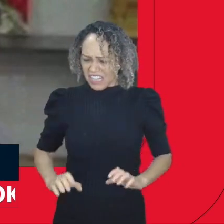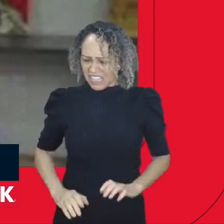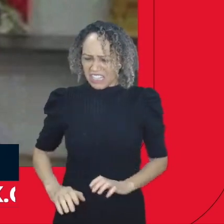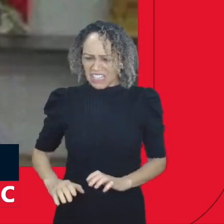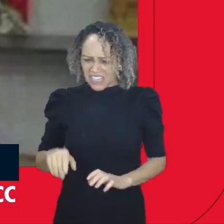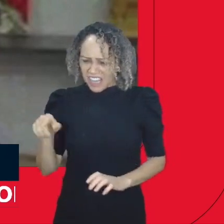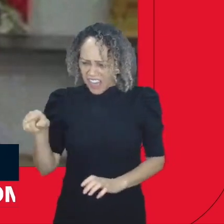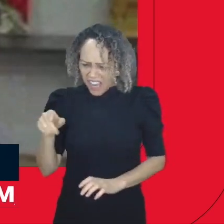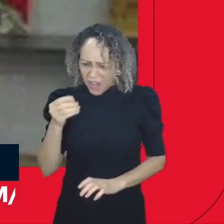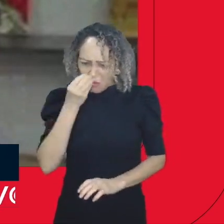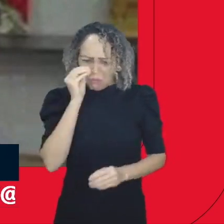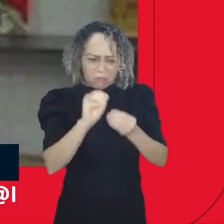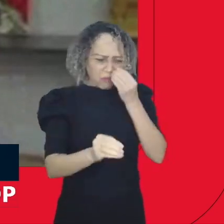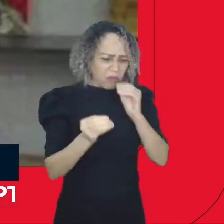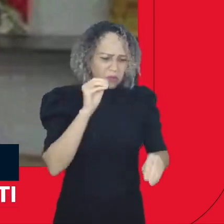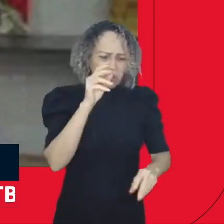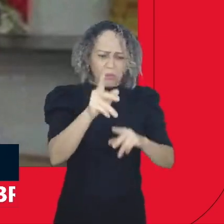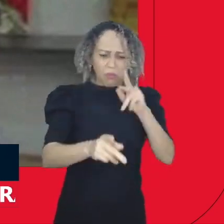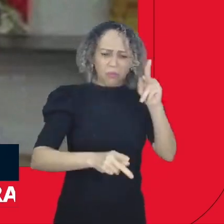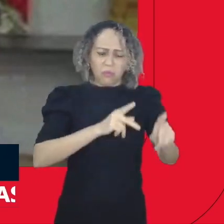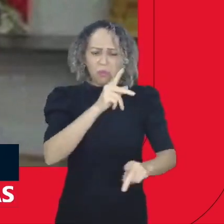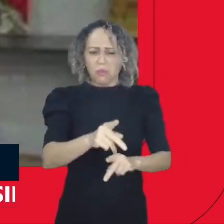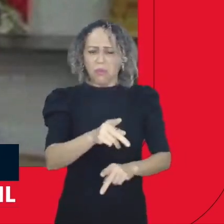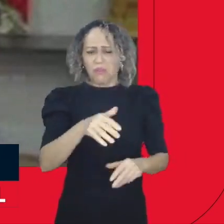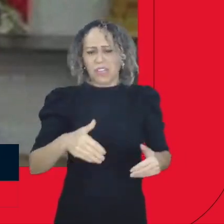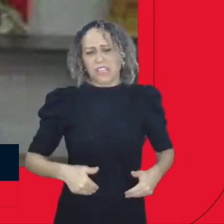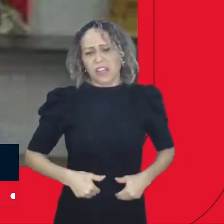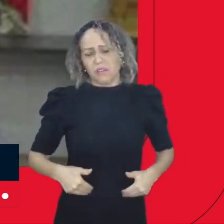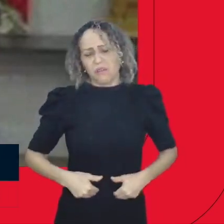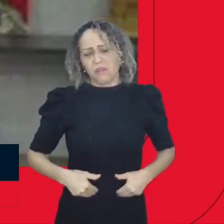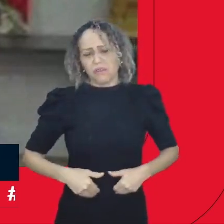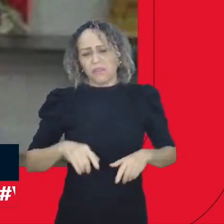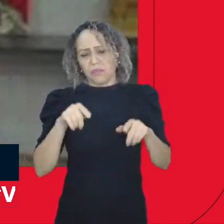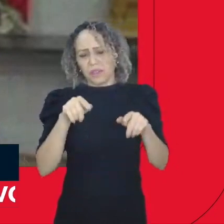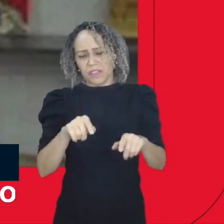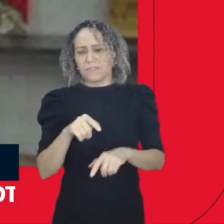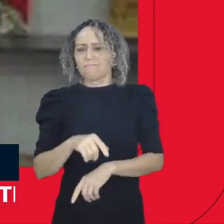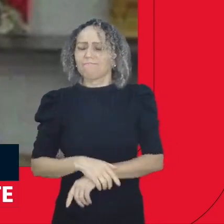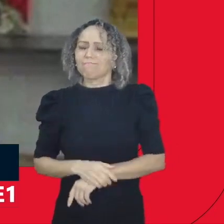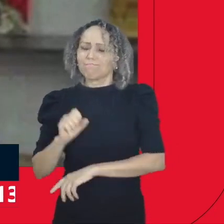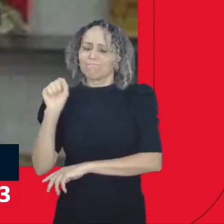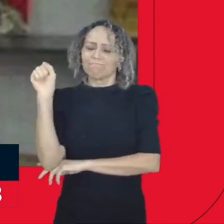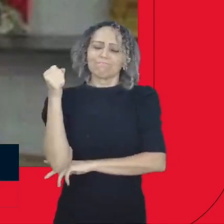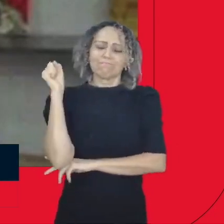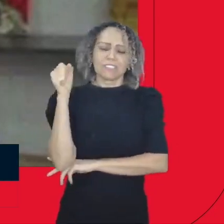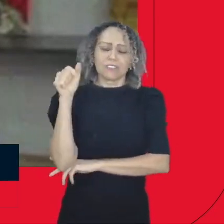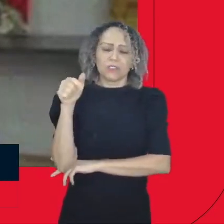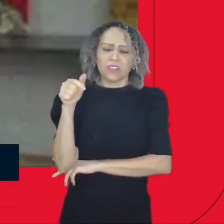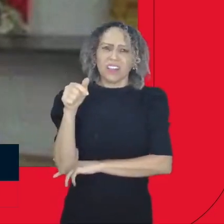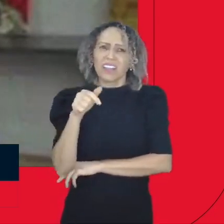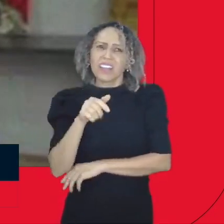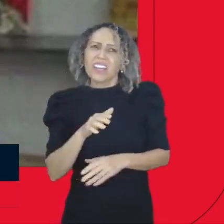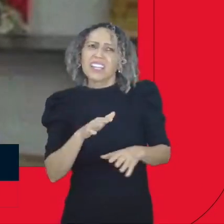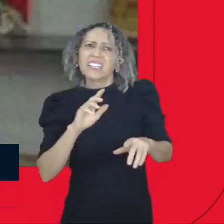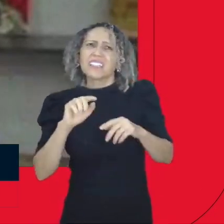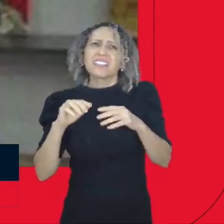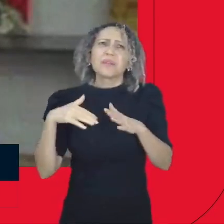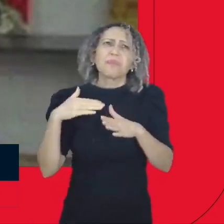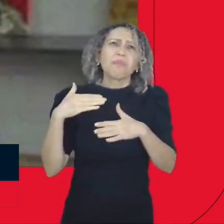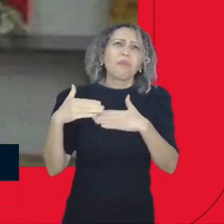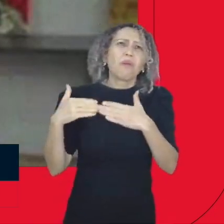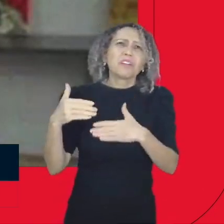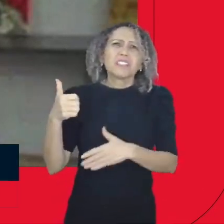Amanda, neste momento, dos últimos 11 anos, é o momento em que mais pessoas estão trabalhando sem